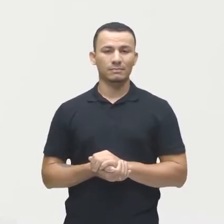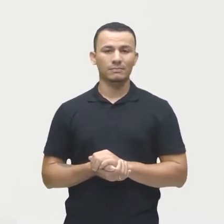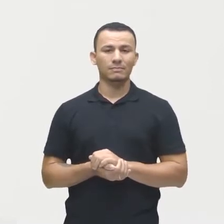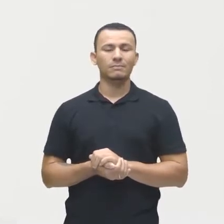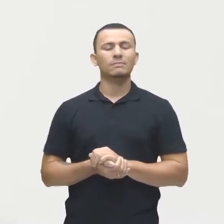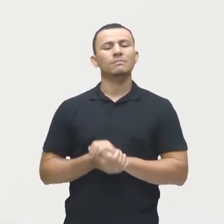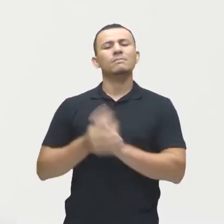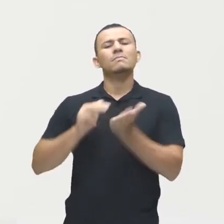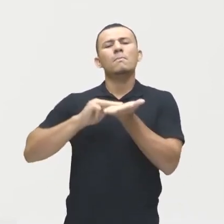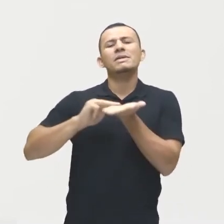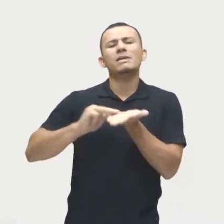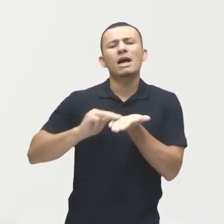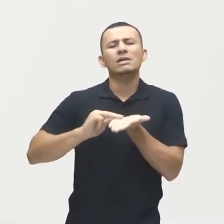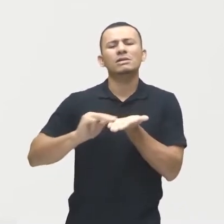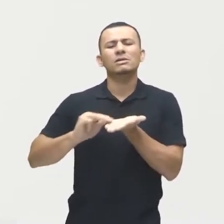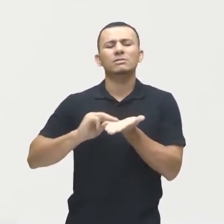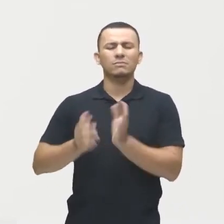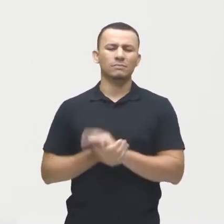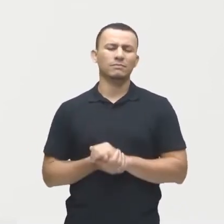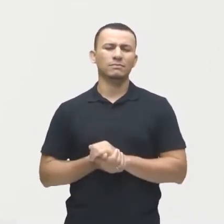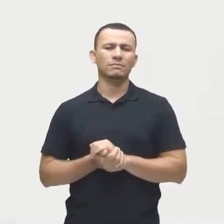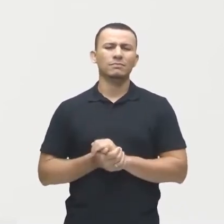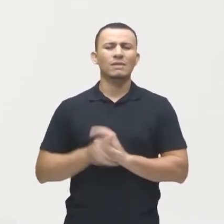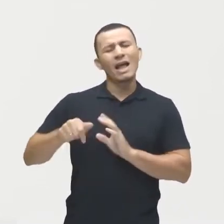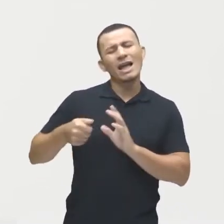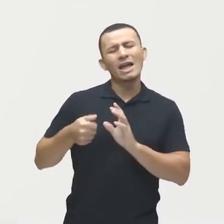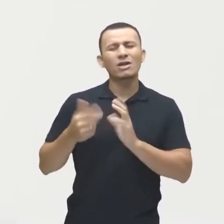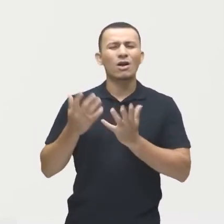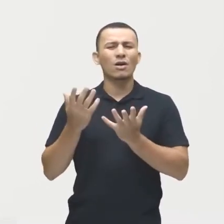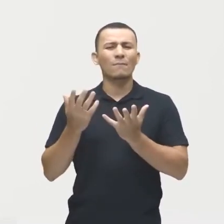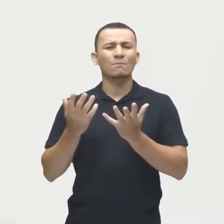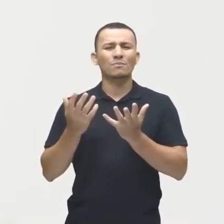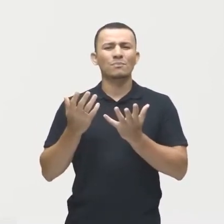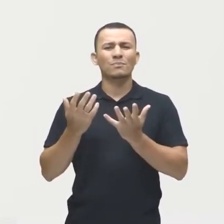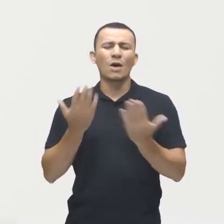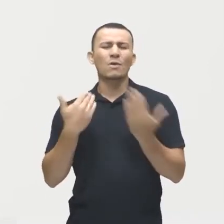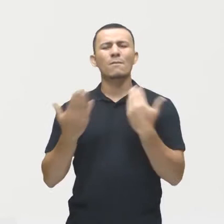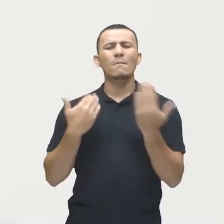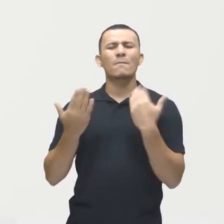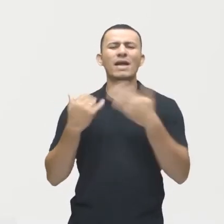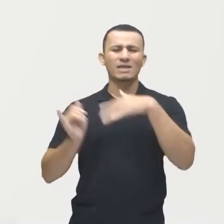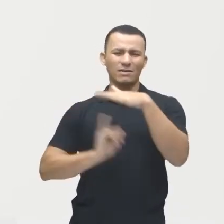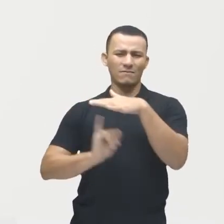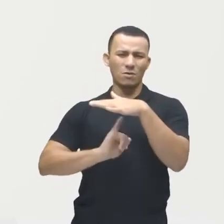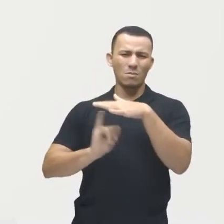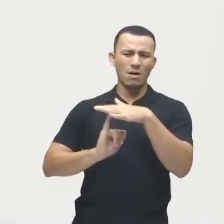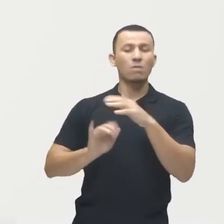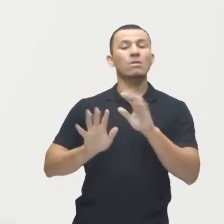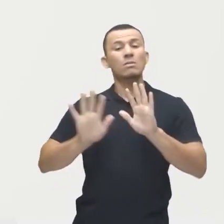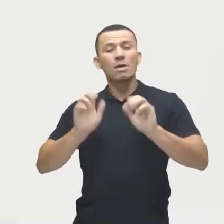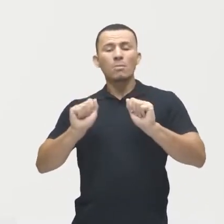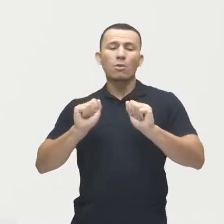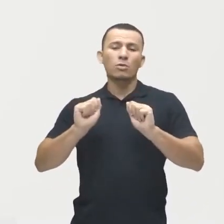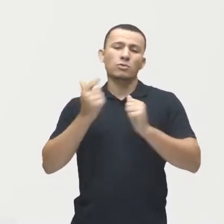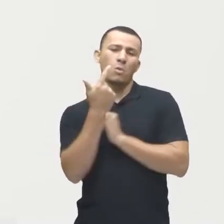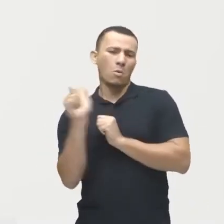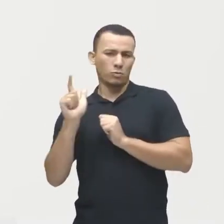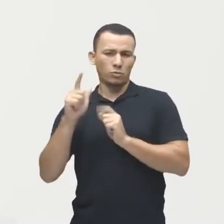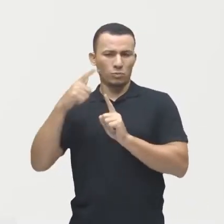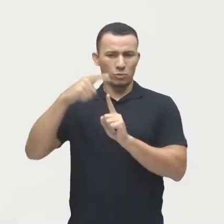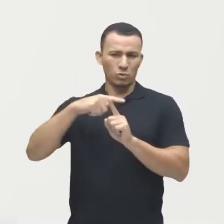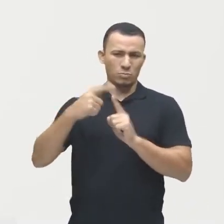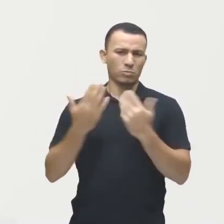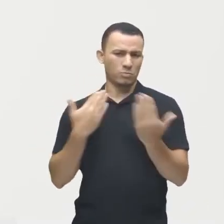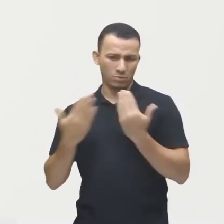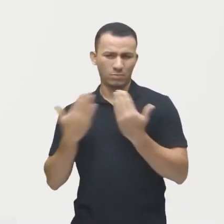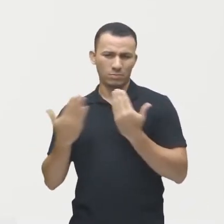Mensagem, eu coloquei como se fosse uma conversa informal, mas podia ser uma conversa de trabalho, uma conversa profissional, que